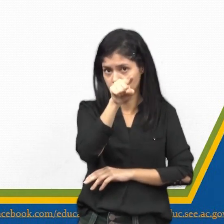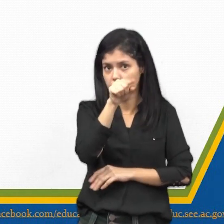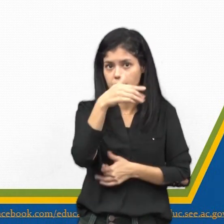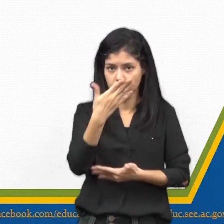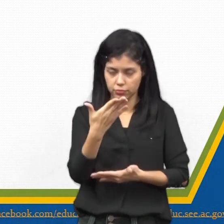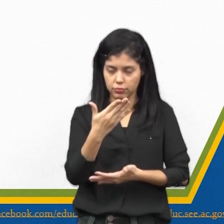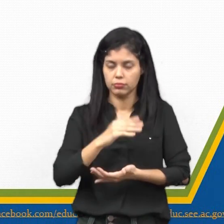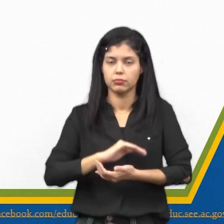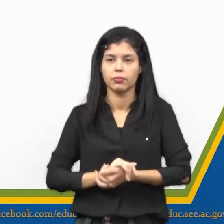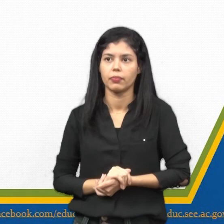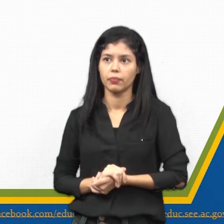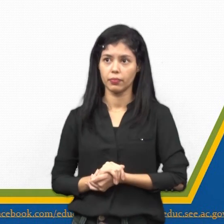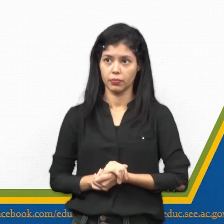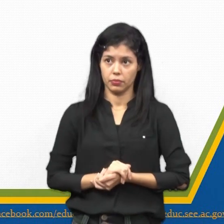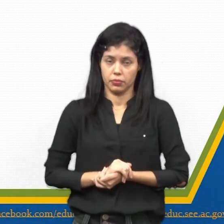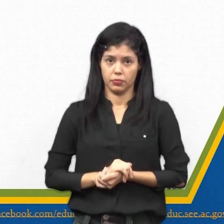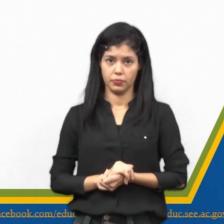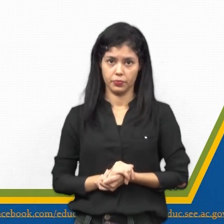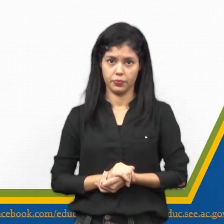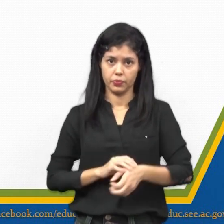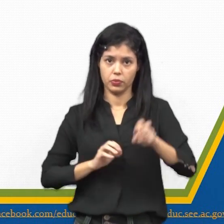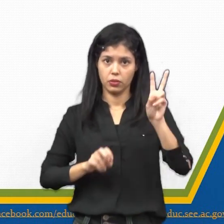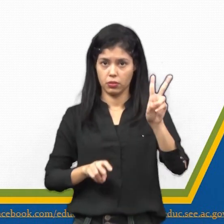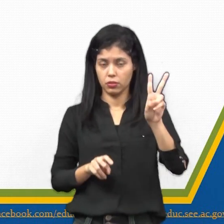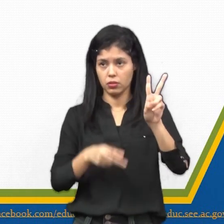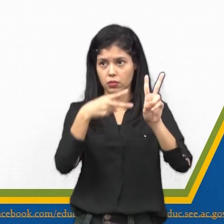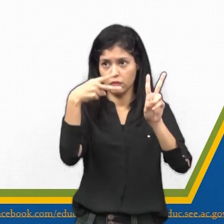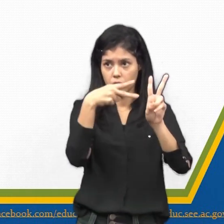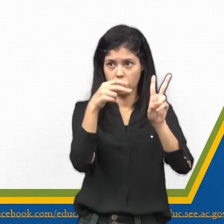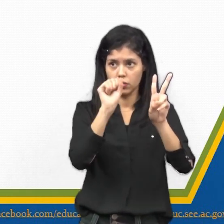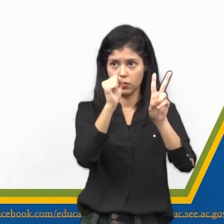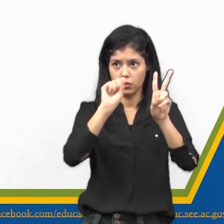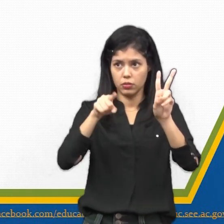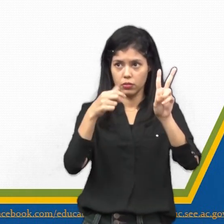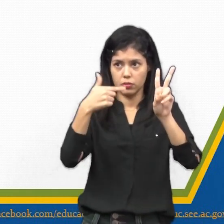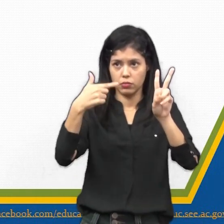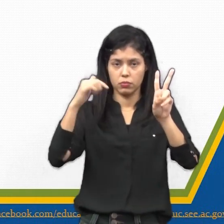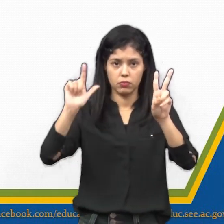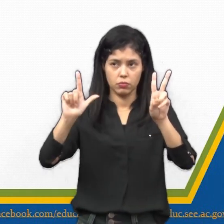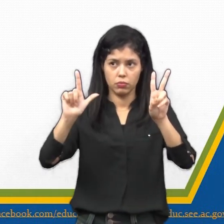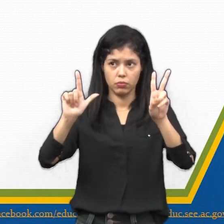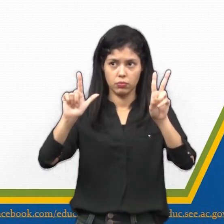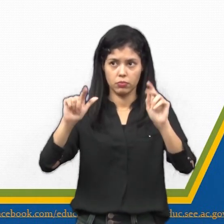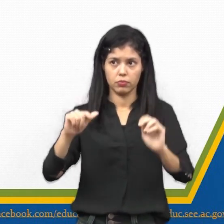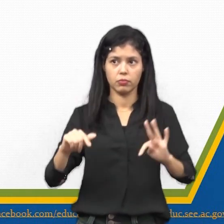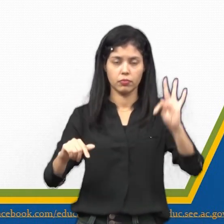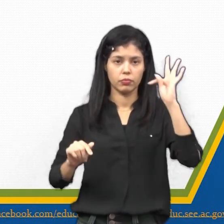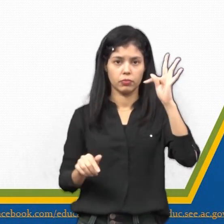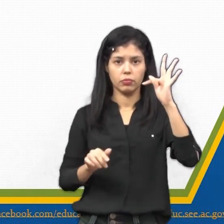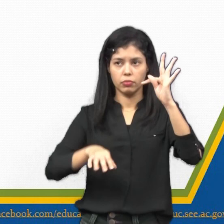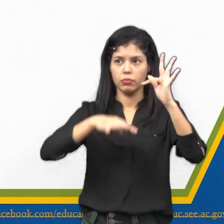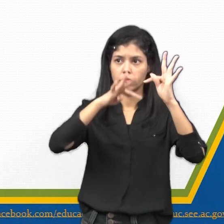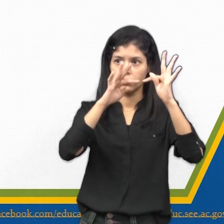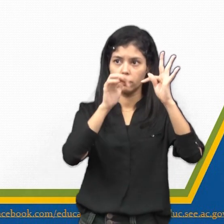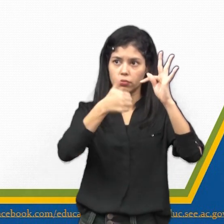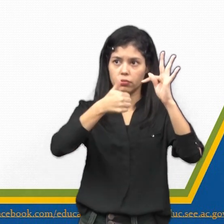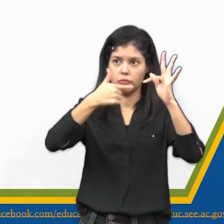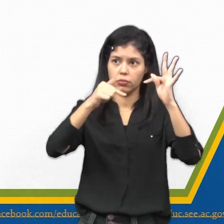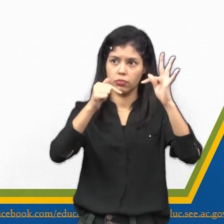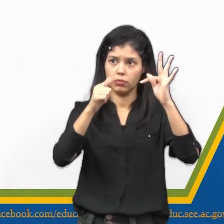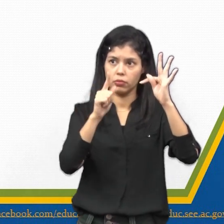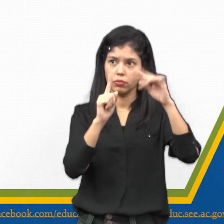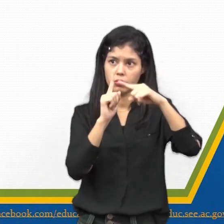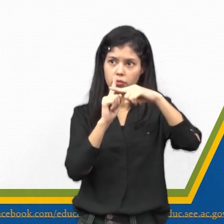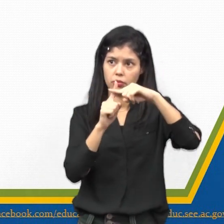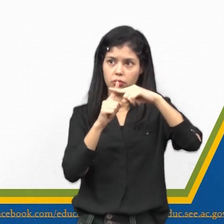vou procurar encontrar. O meu volume é 8,2 litros, a temperatura é 127